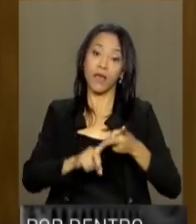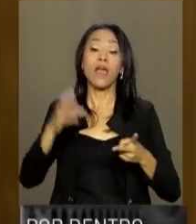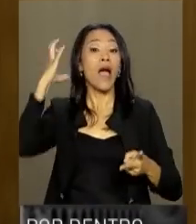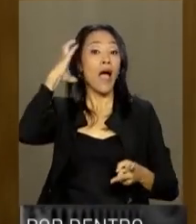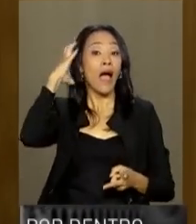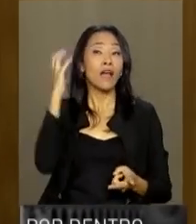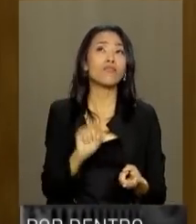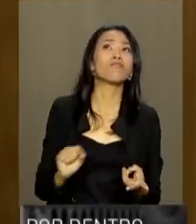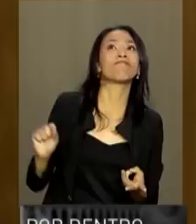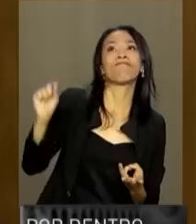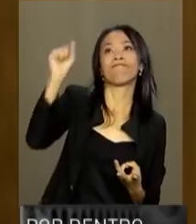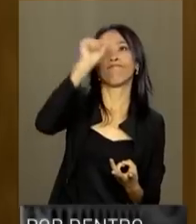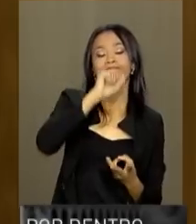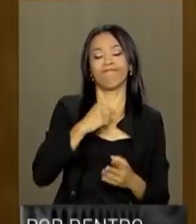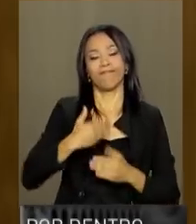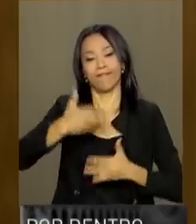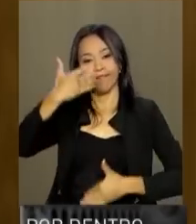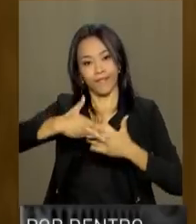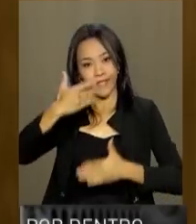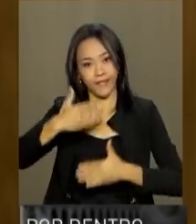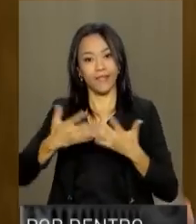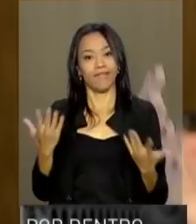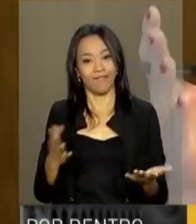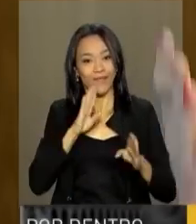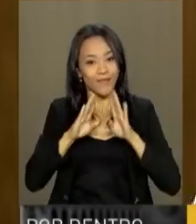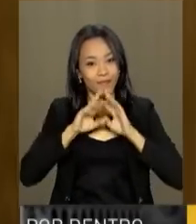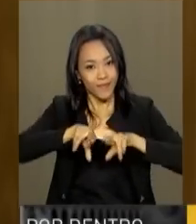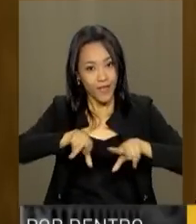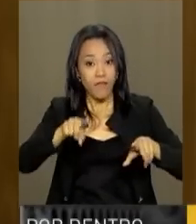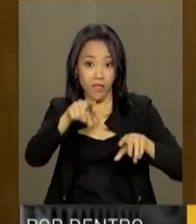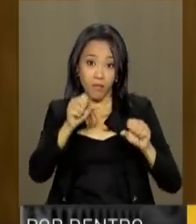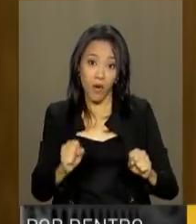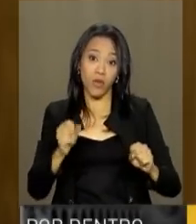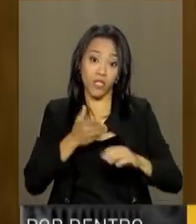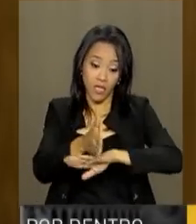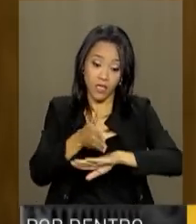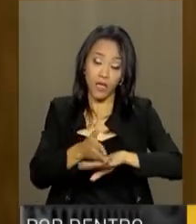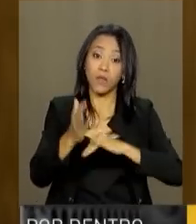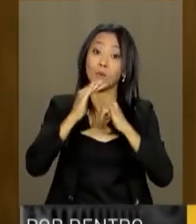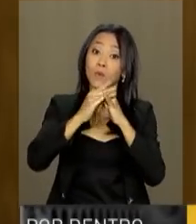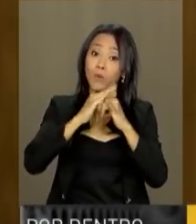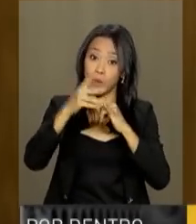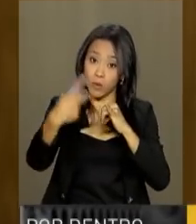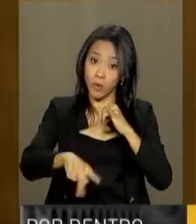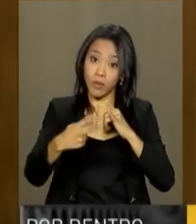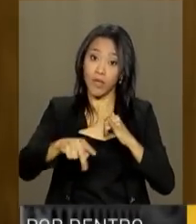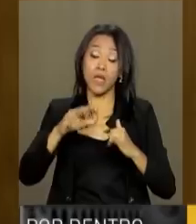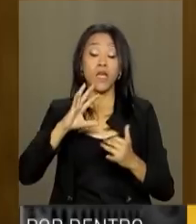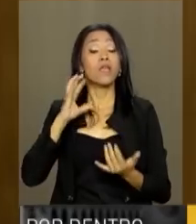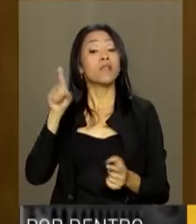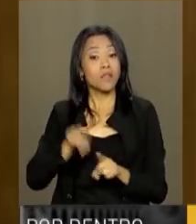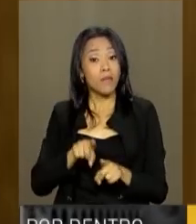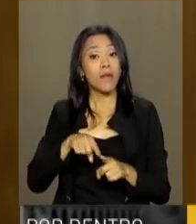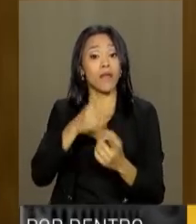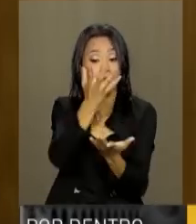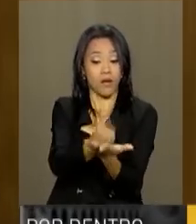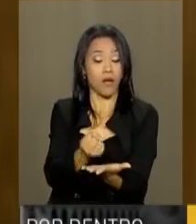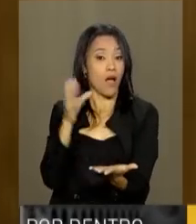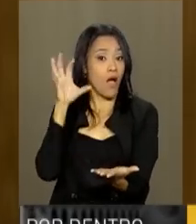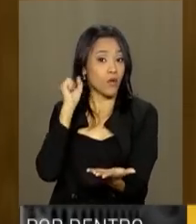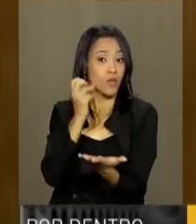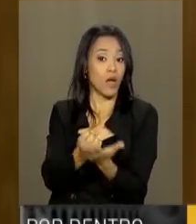de rádio também pelas redes sociais você pode rever o programa no canal da tv nbr no youtube e o áudio completo também está disponível no